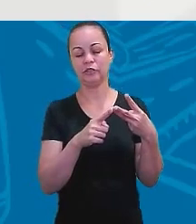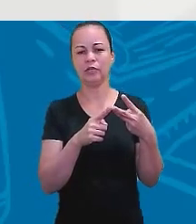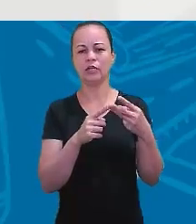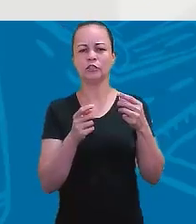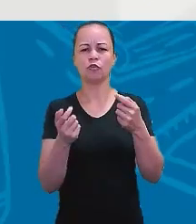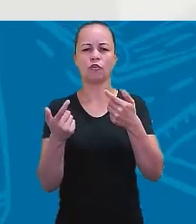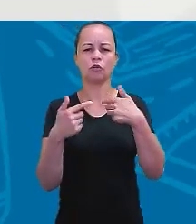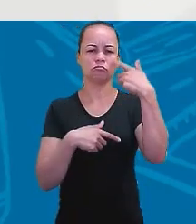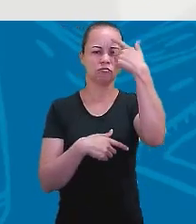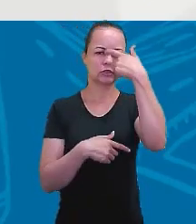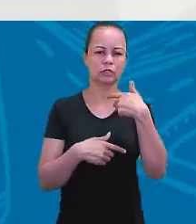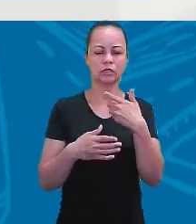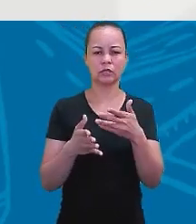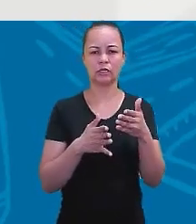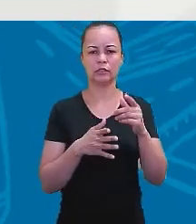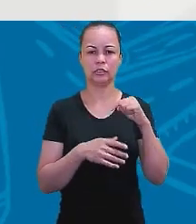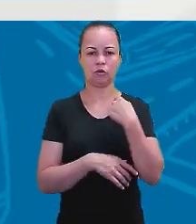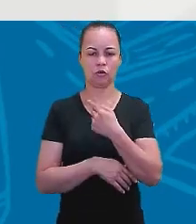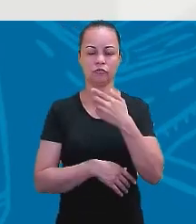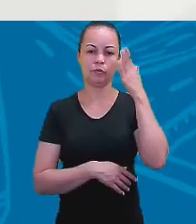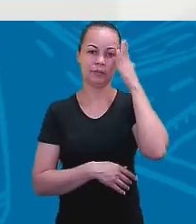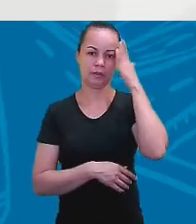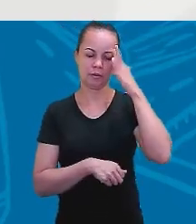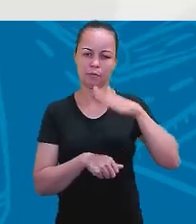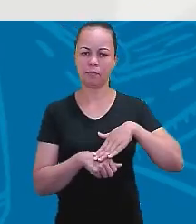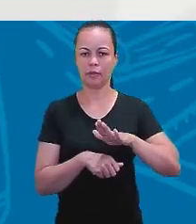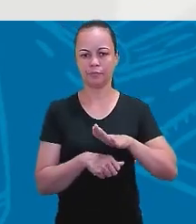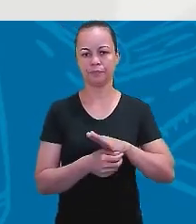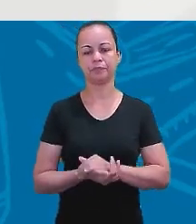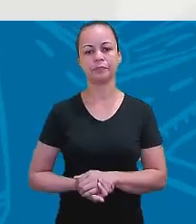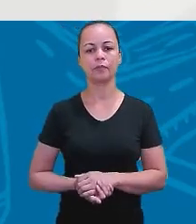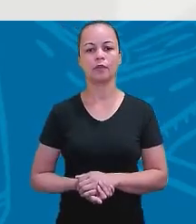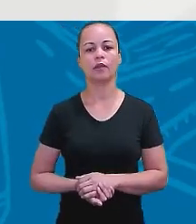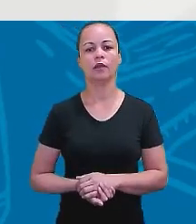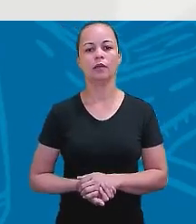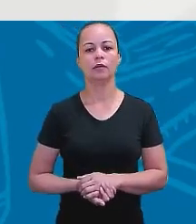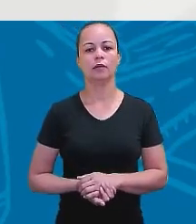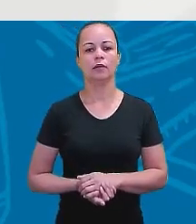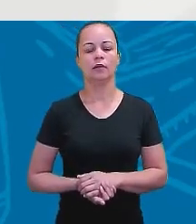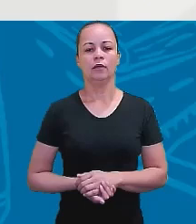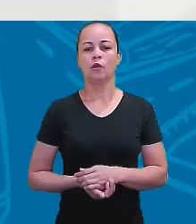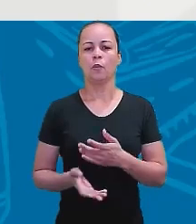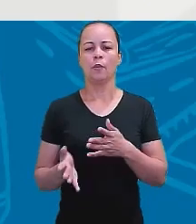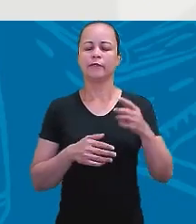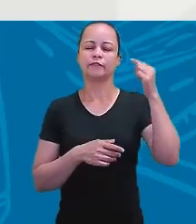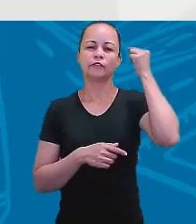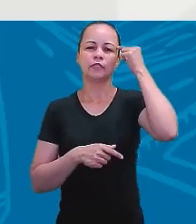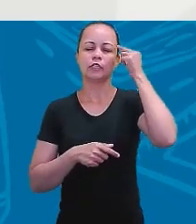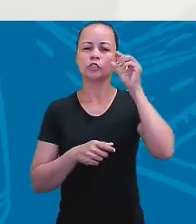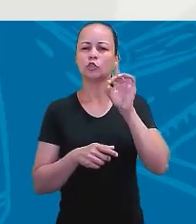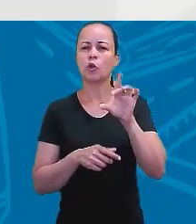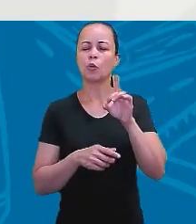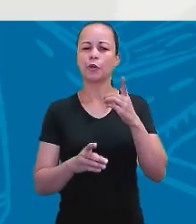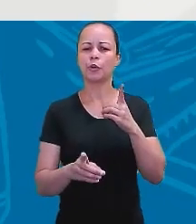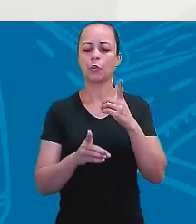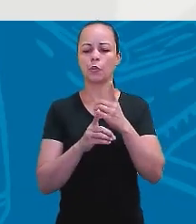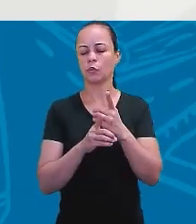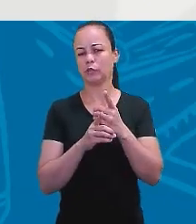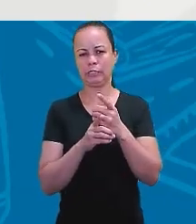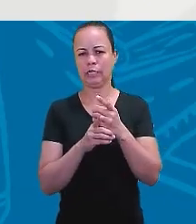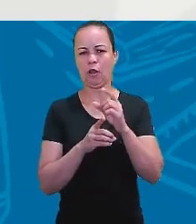pouquinho a gente vai tentar entender mais sobre isso. Não pense que você encontra majoritariamente, exclusivamente, e não há exceções.